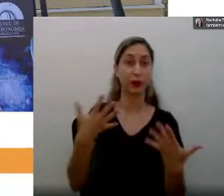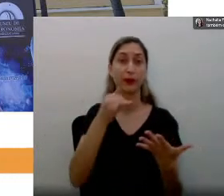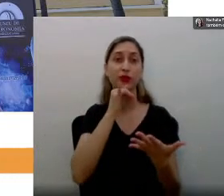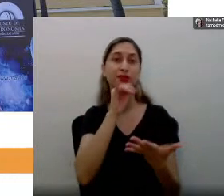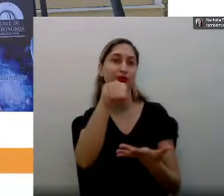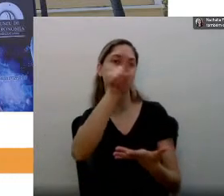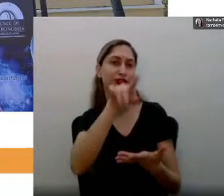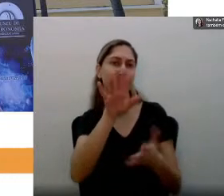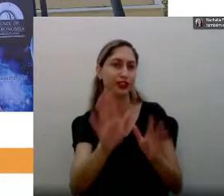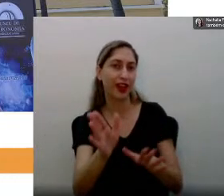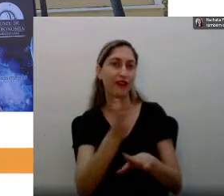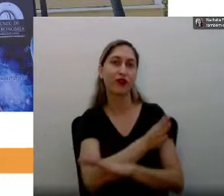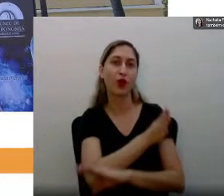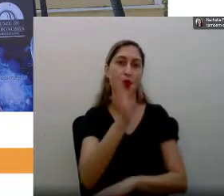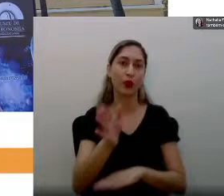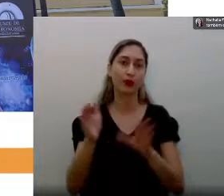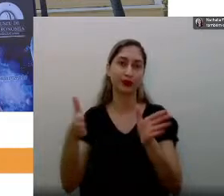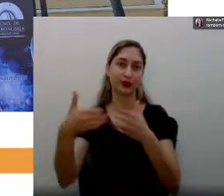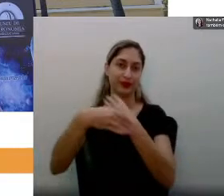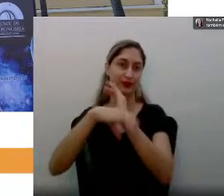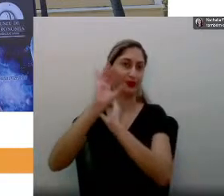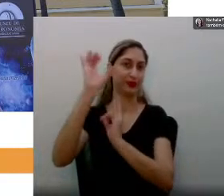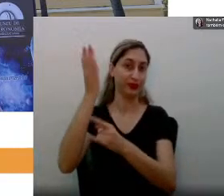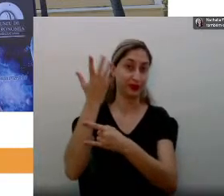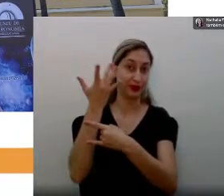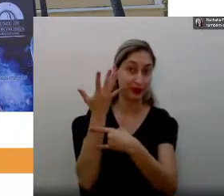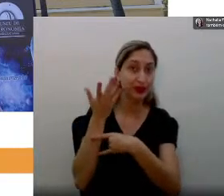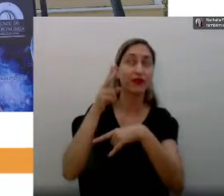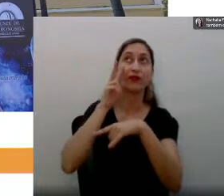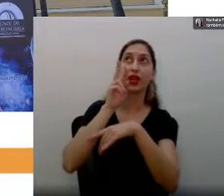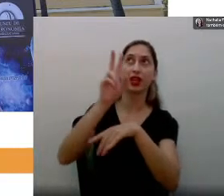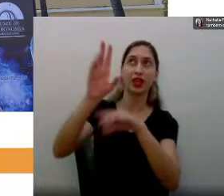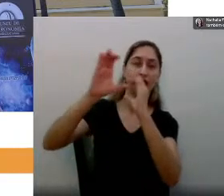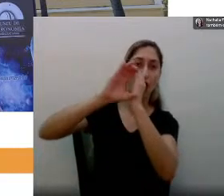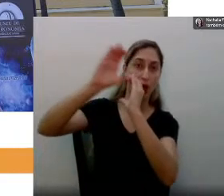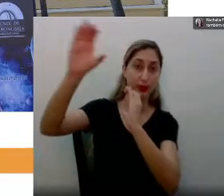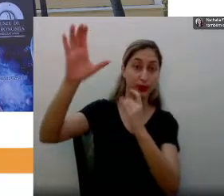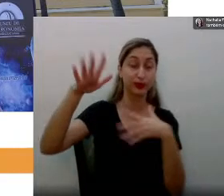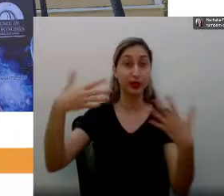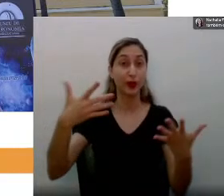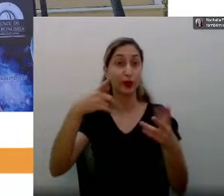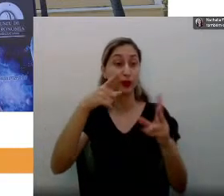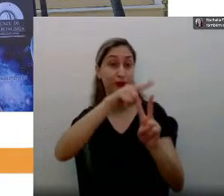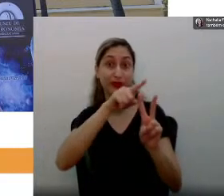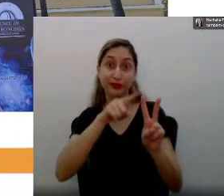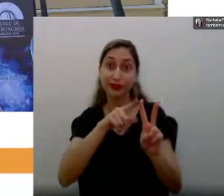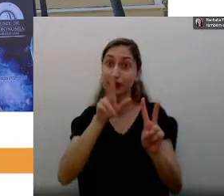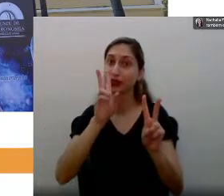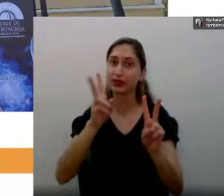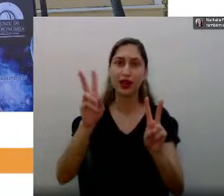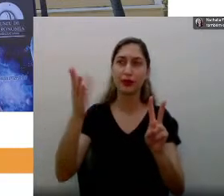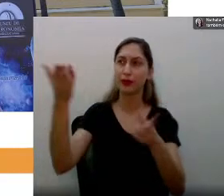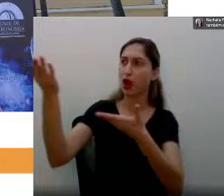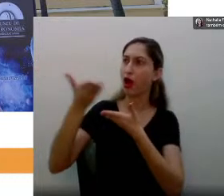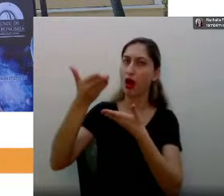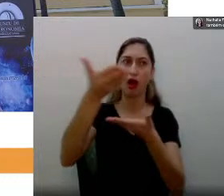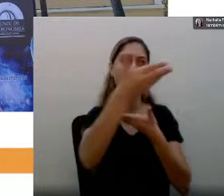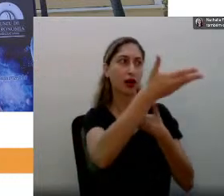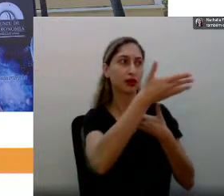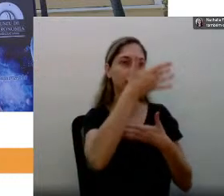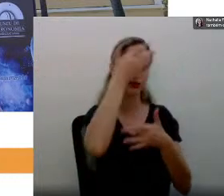assim a ele sozinho Essas atividades né eles fazem essas observações muito a olho nu